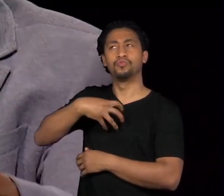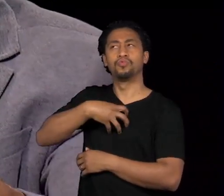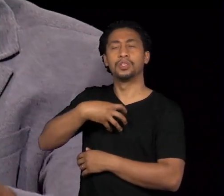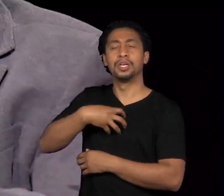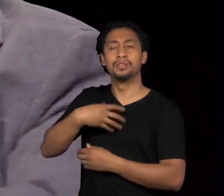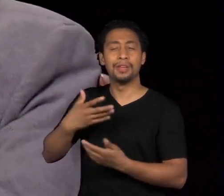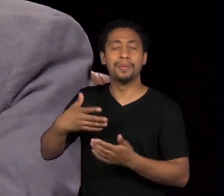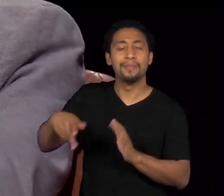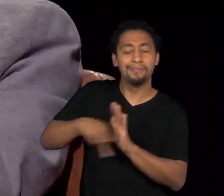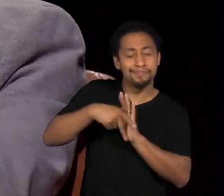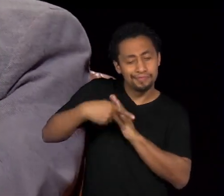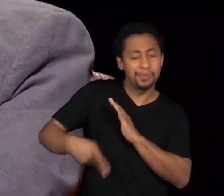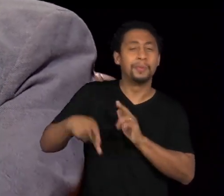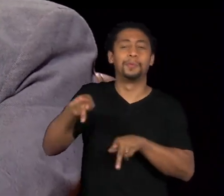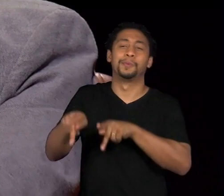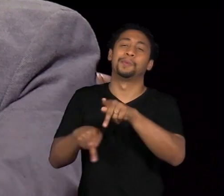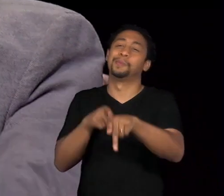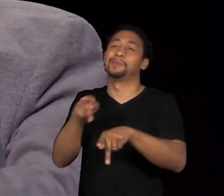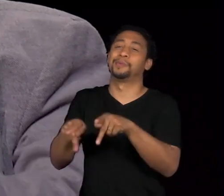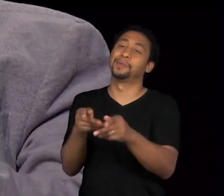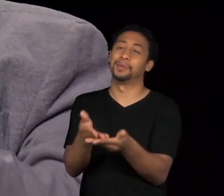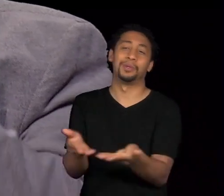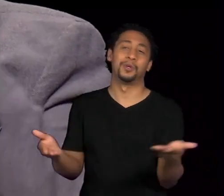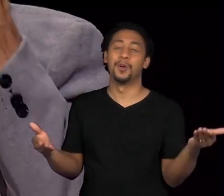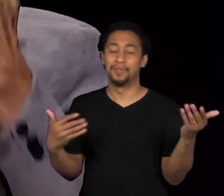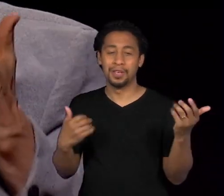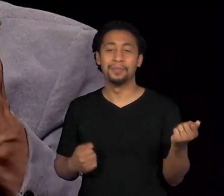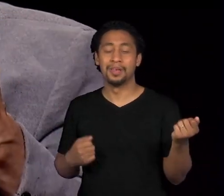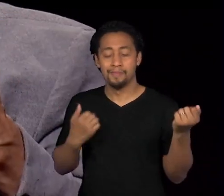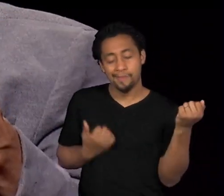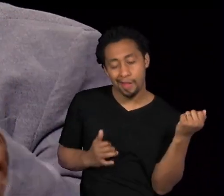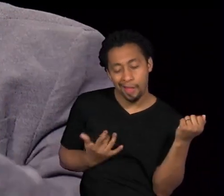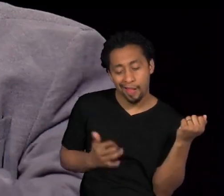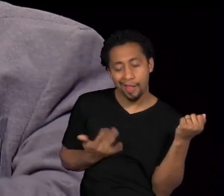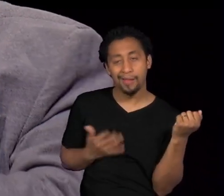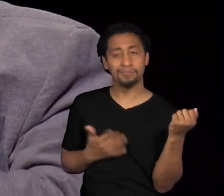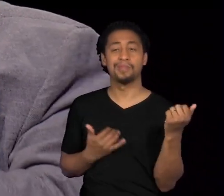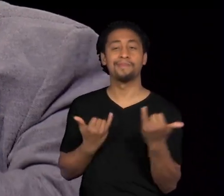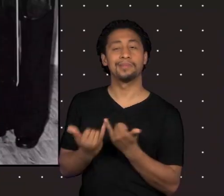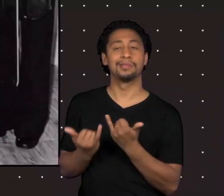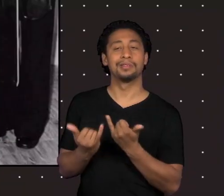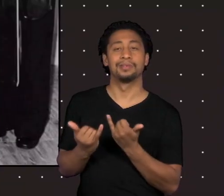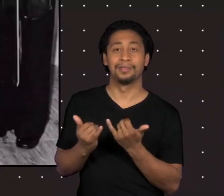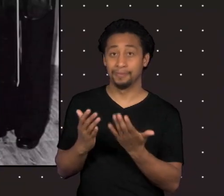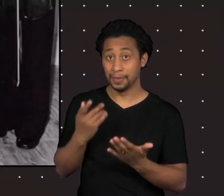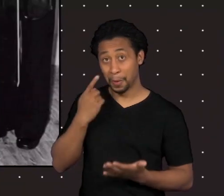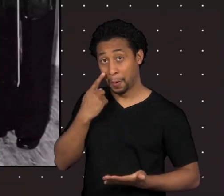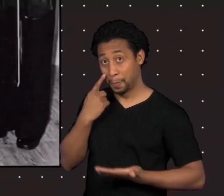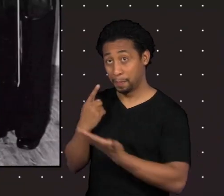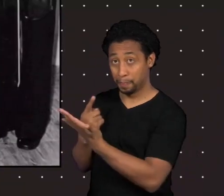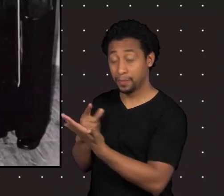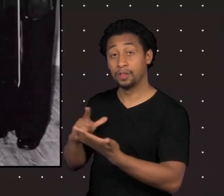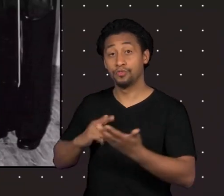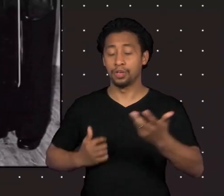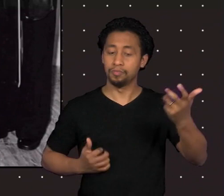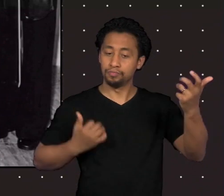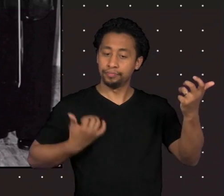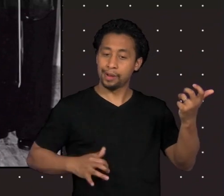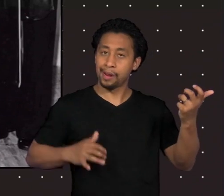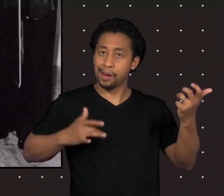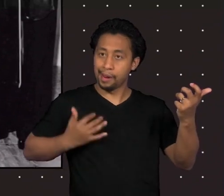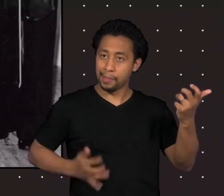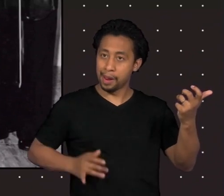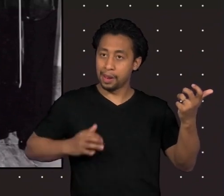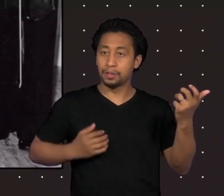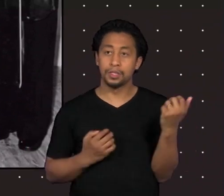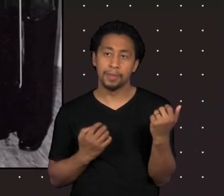das violas populares não é e Então teve a ideia de criar um grupo constituído por um violão por uma viola de por